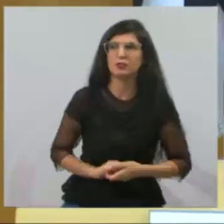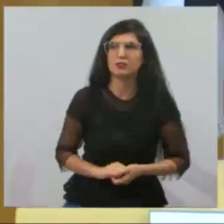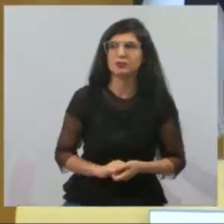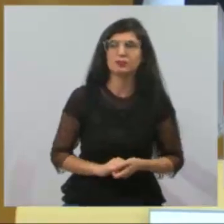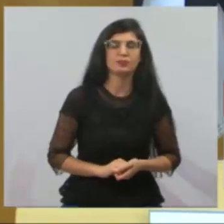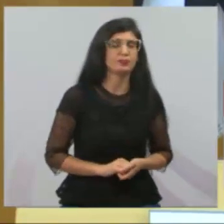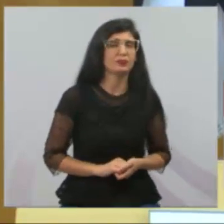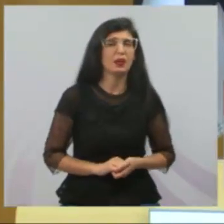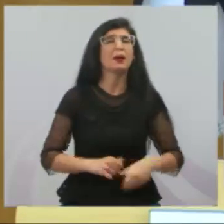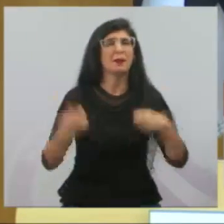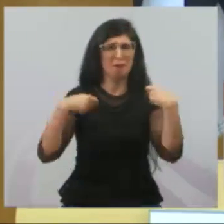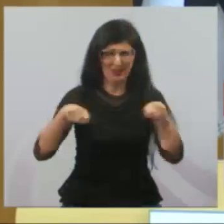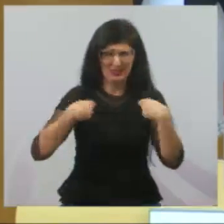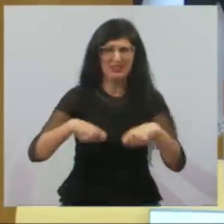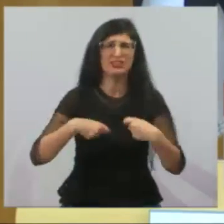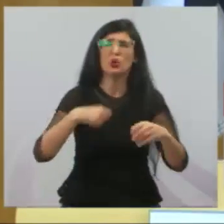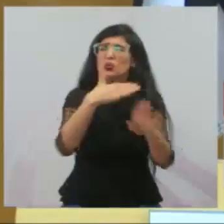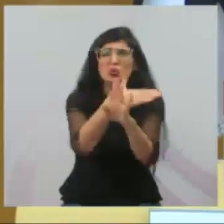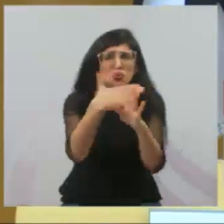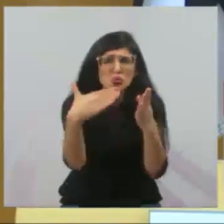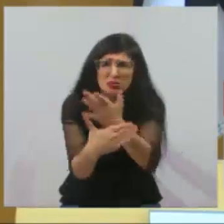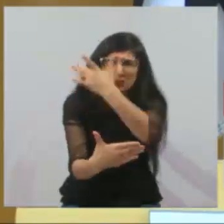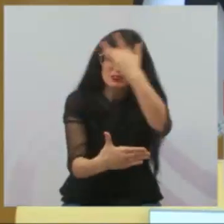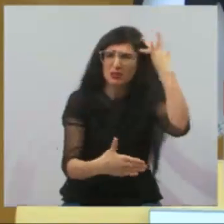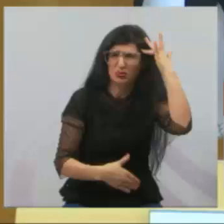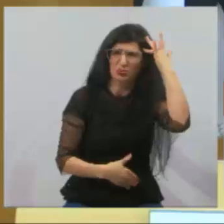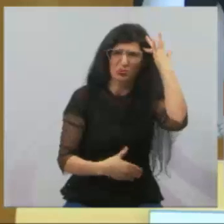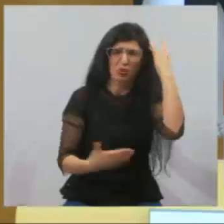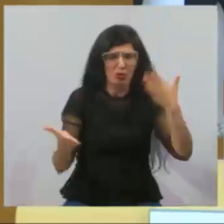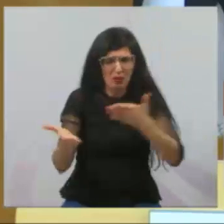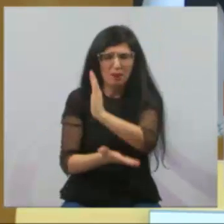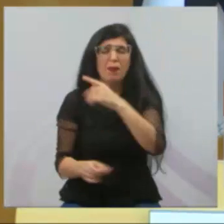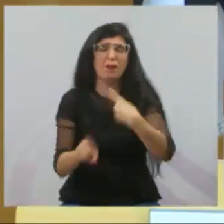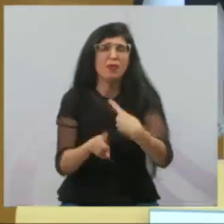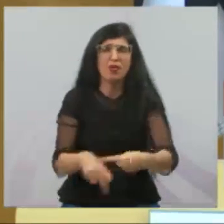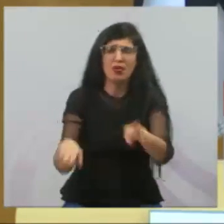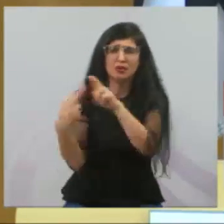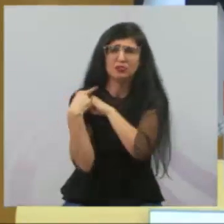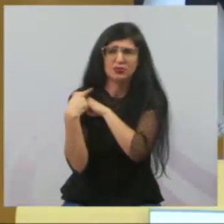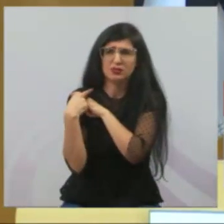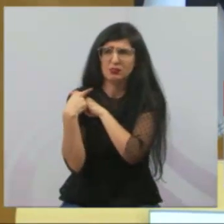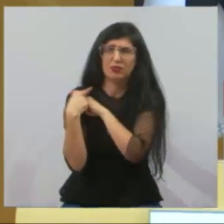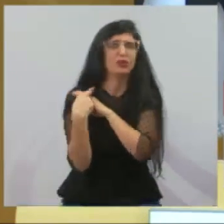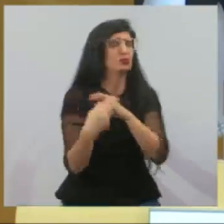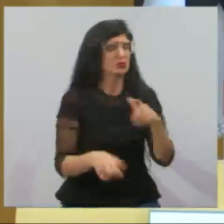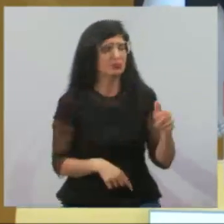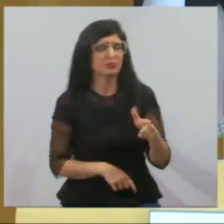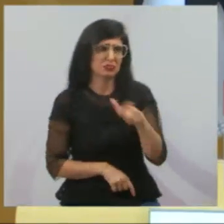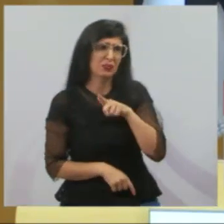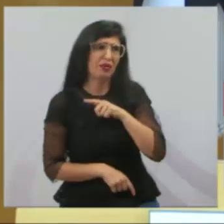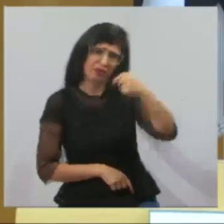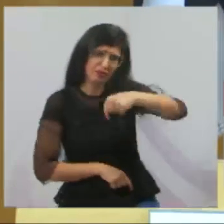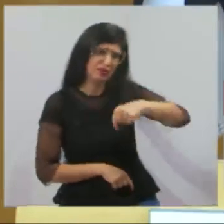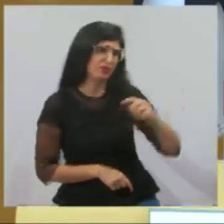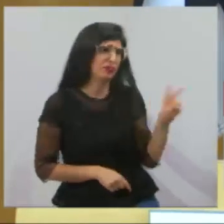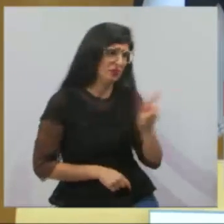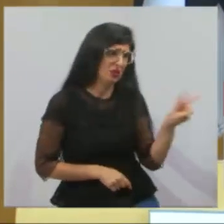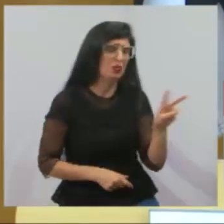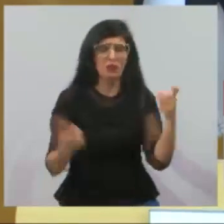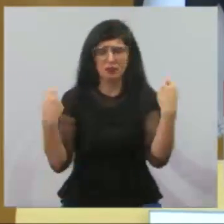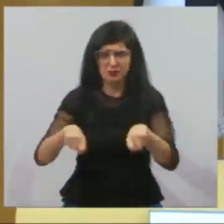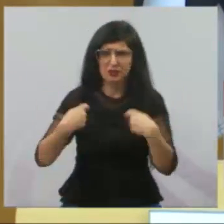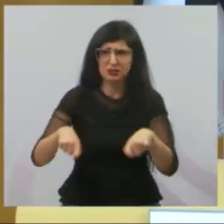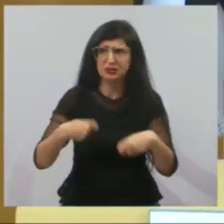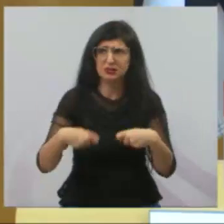por unanimidade, uma vez que, pela legitimidade, a responsabilidade que temos como vereadores dessa casa, de manter o